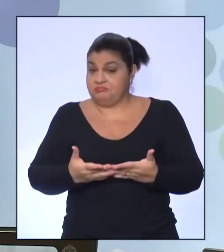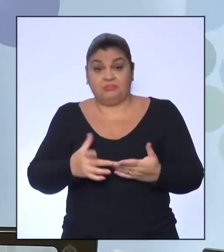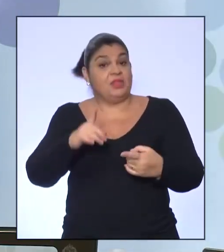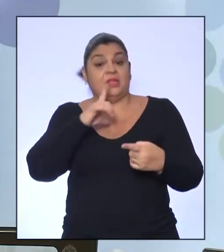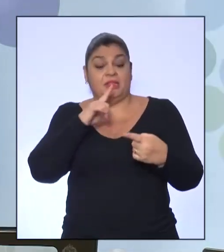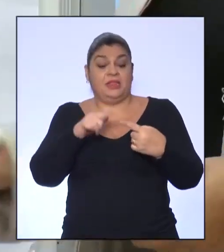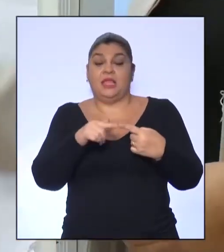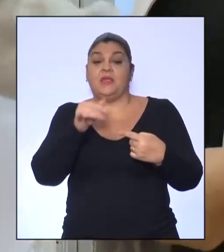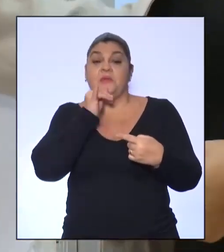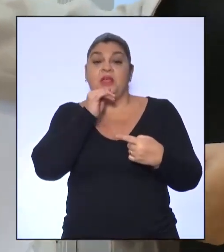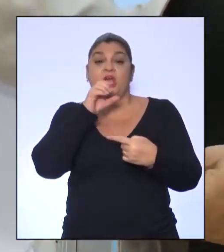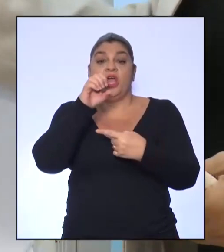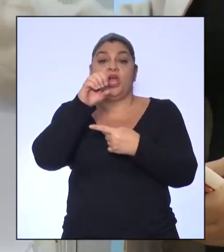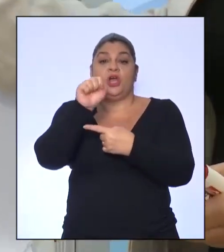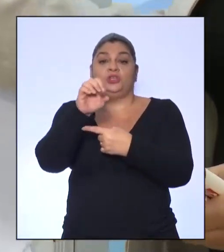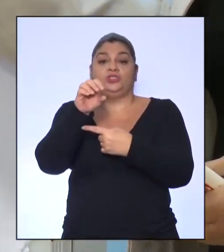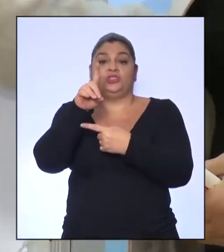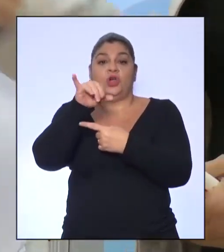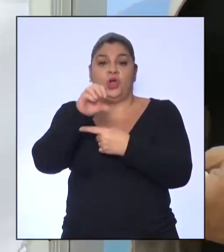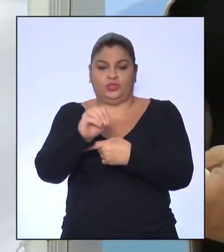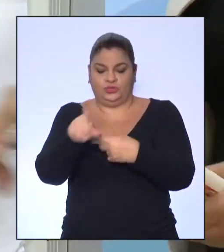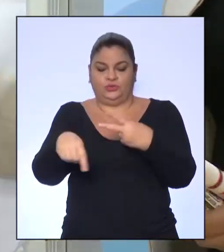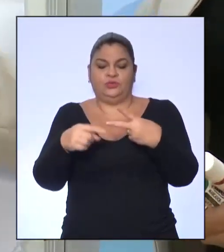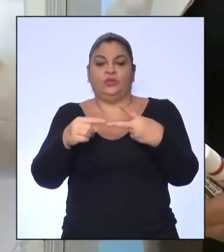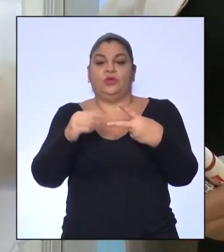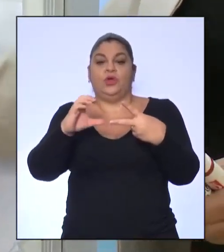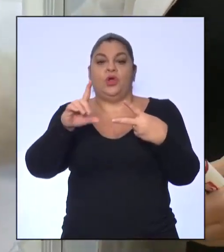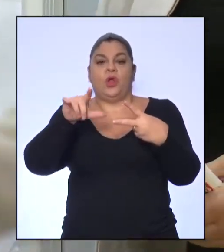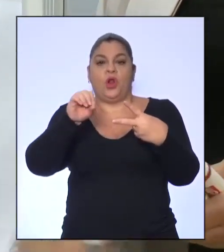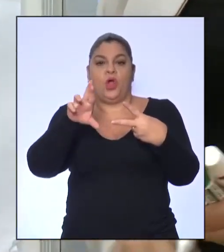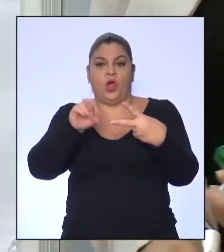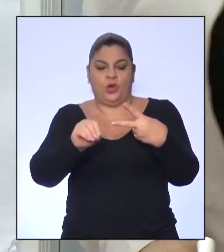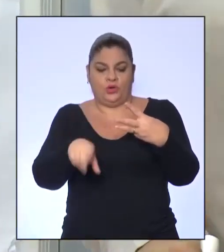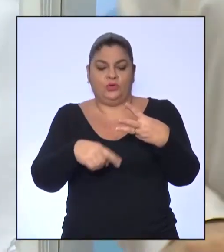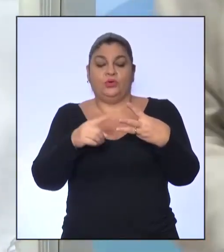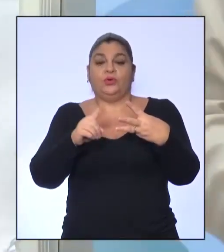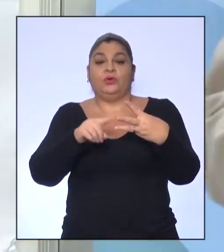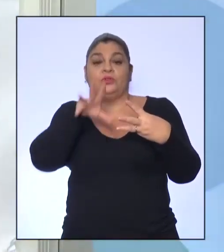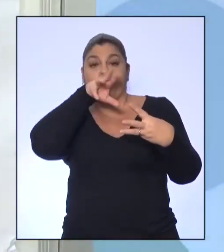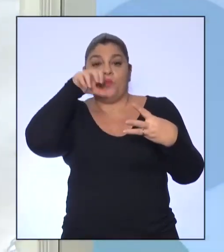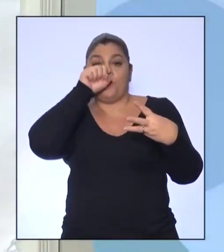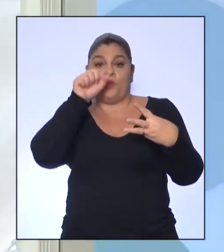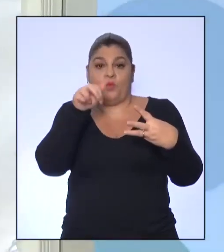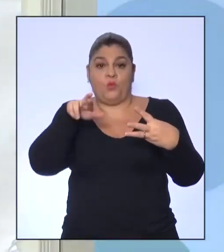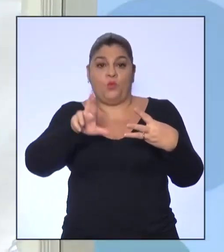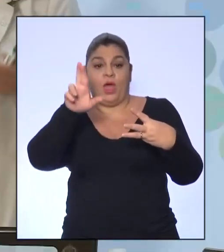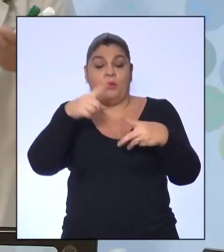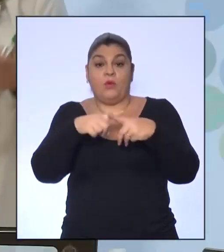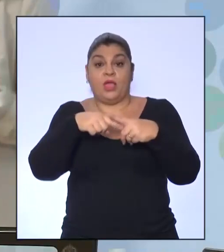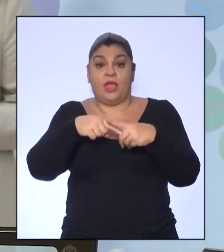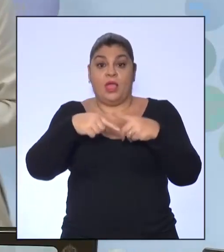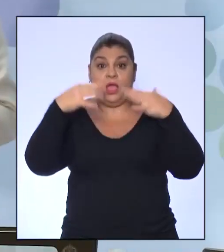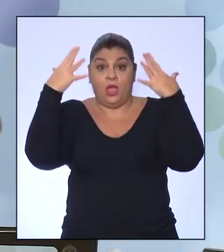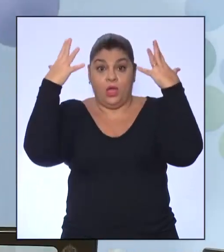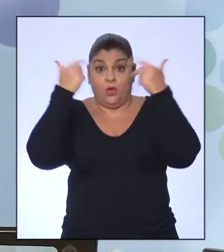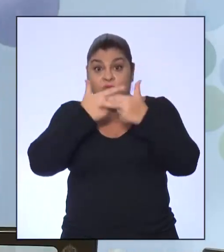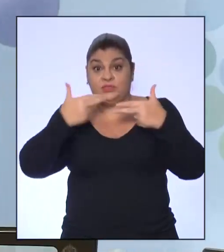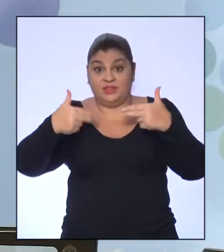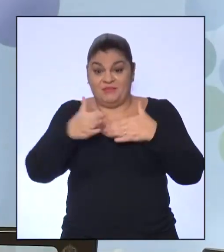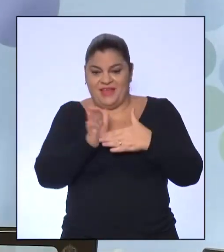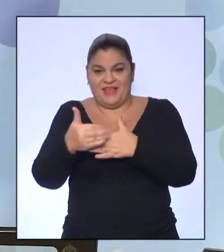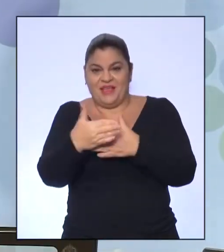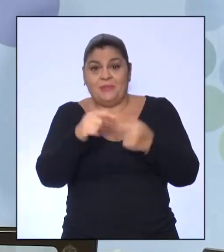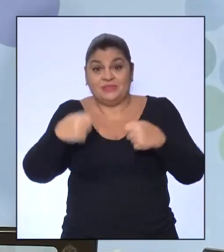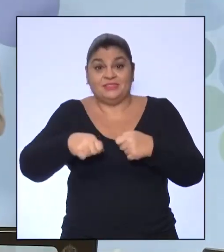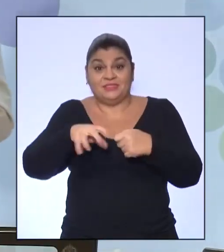de sódio, eu tenho outra chamada de cloro, eu tenho oxigênio, porque os animais que estão lá precisam de oxigênio.